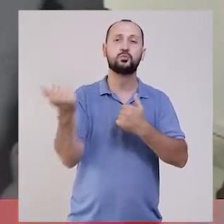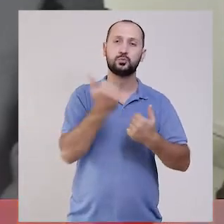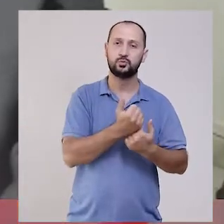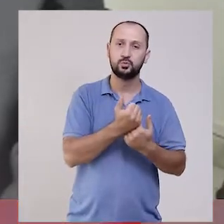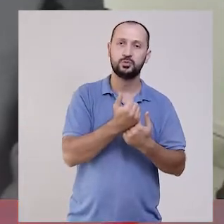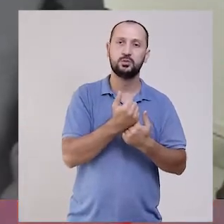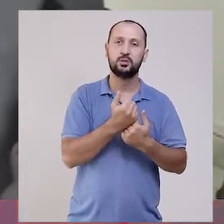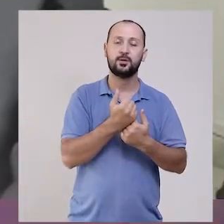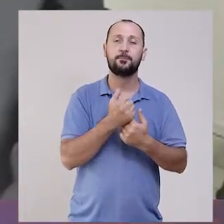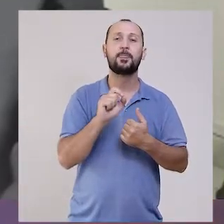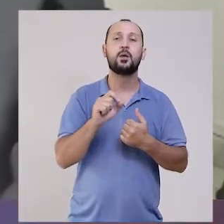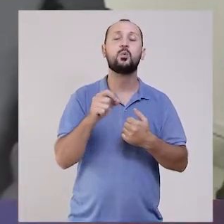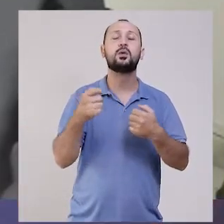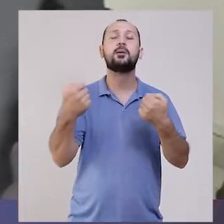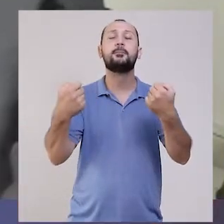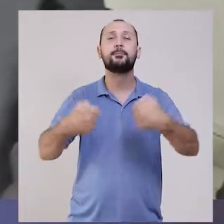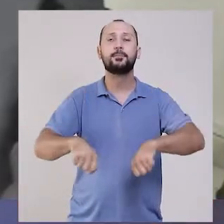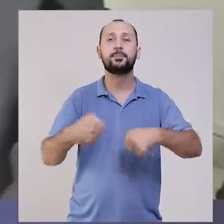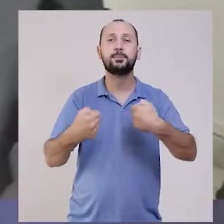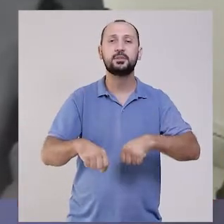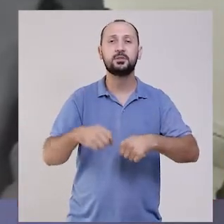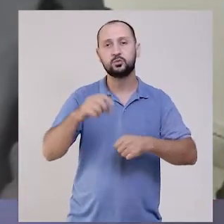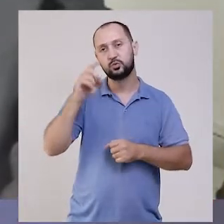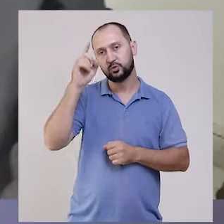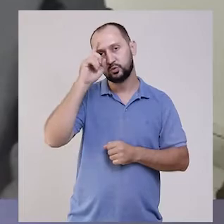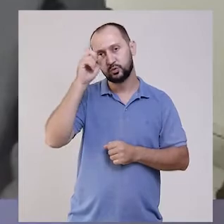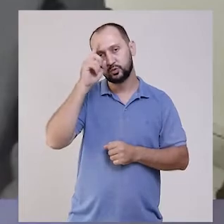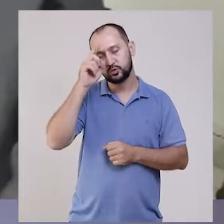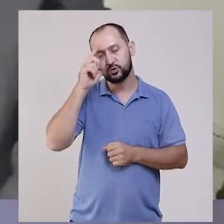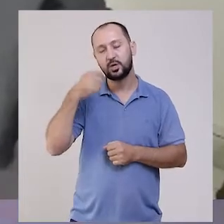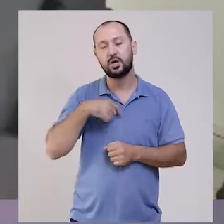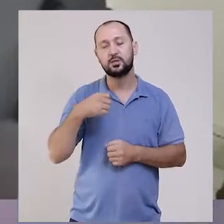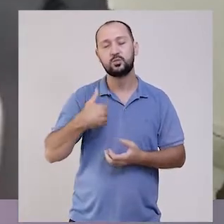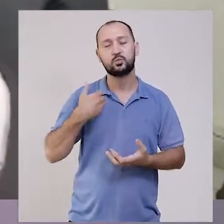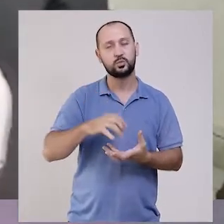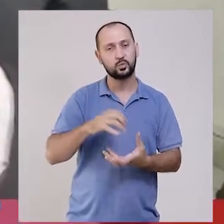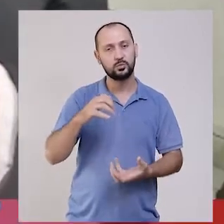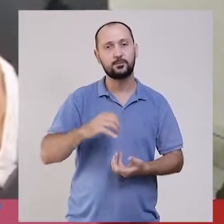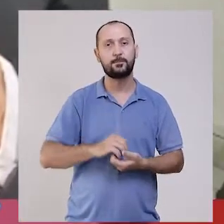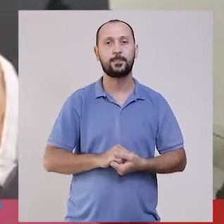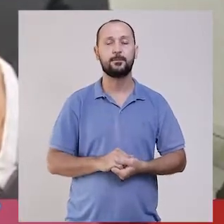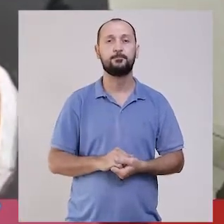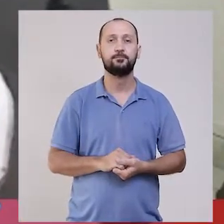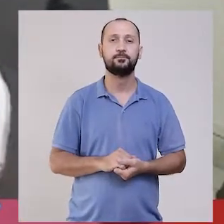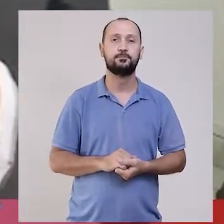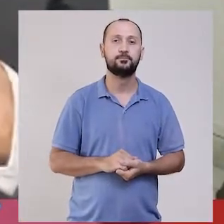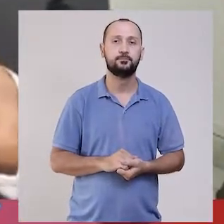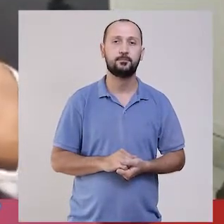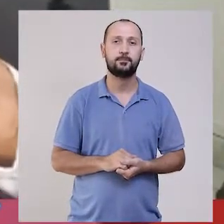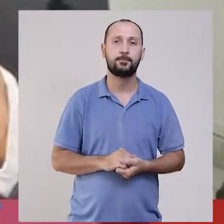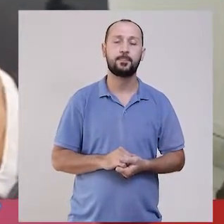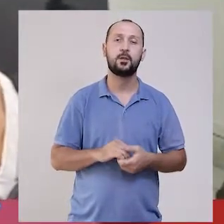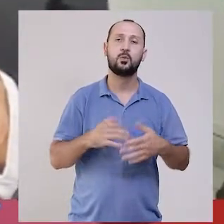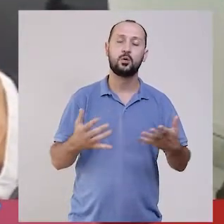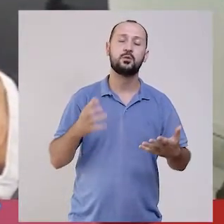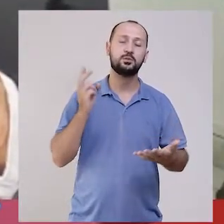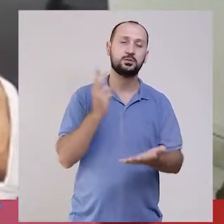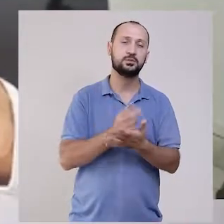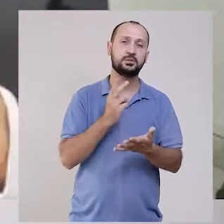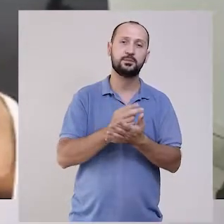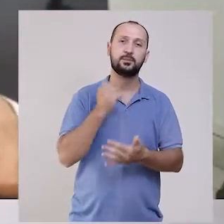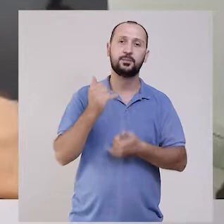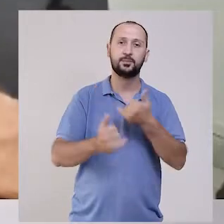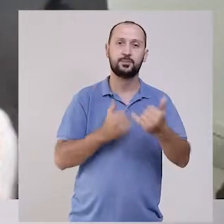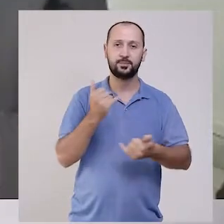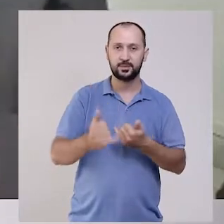as necessidades diárias aí dos idosos? Olha, eu sempre brinco, sabe? A